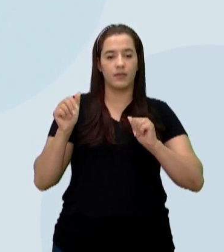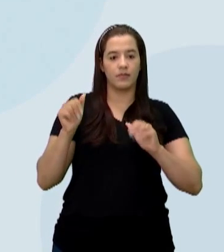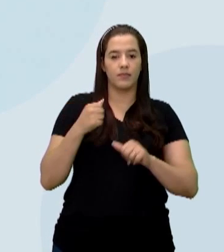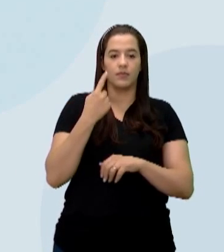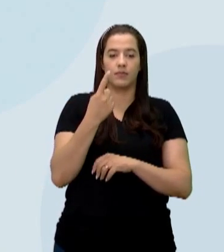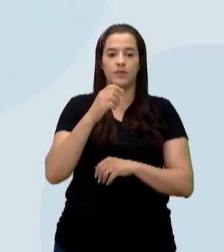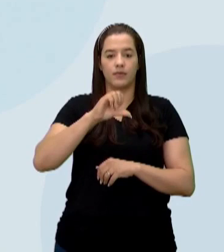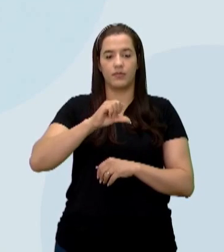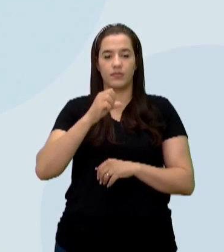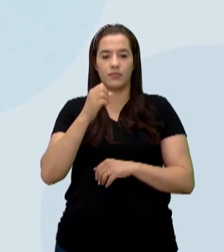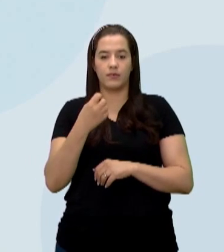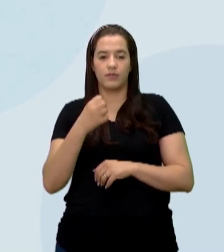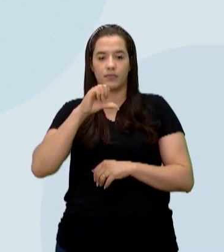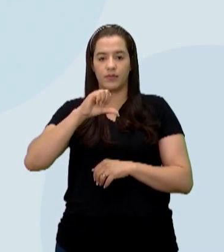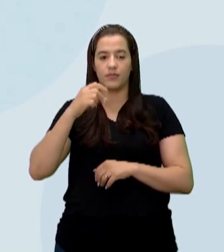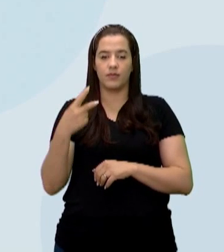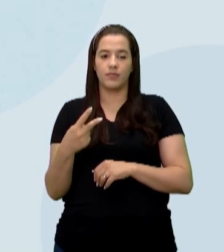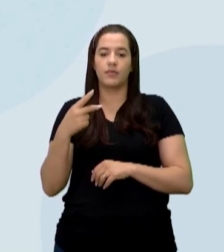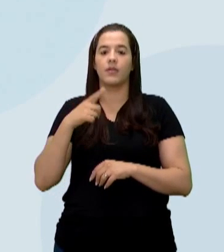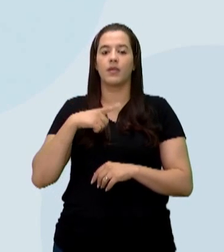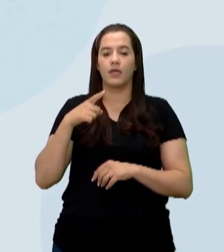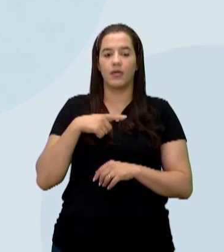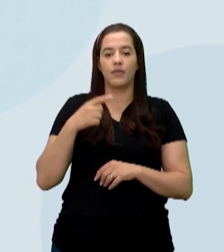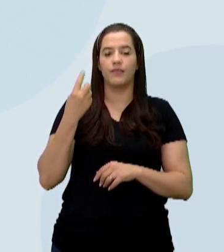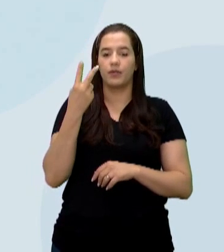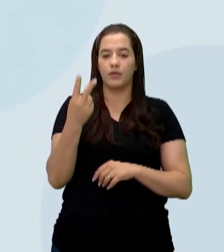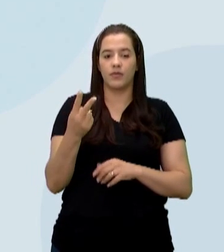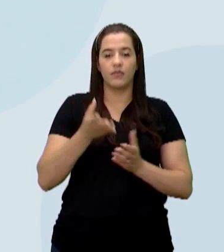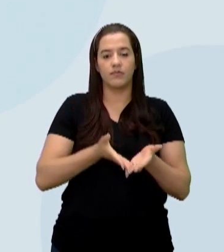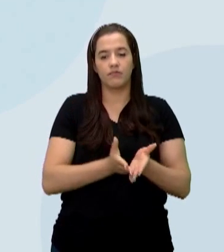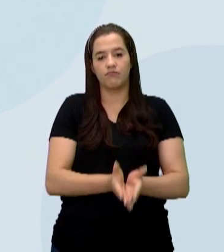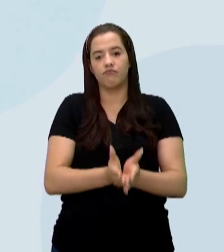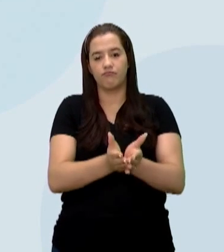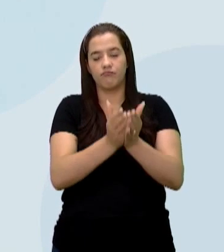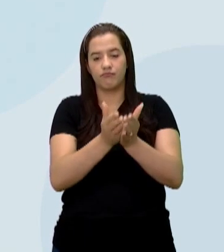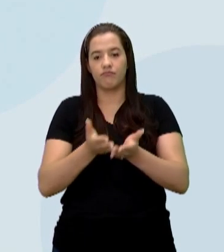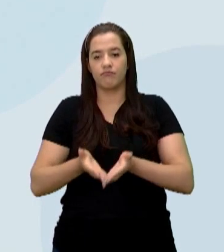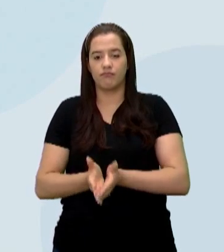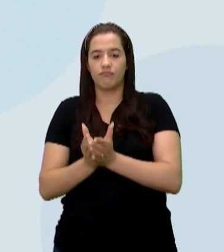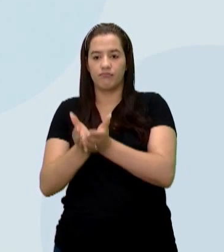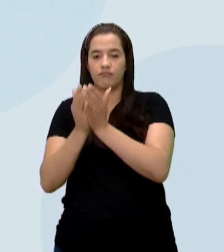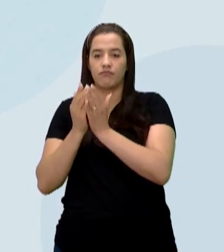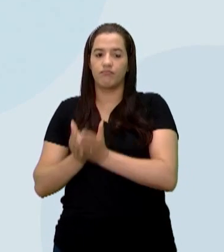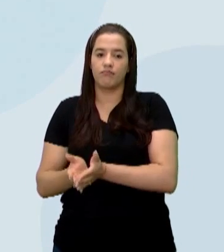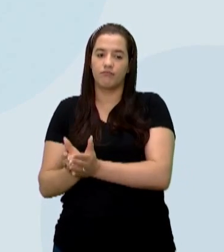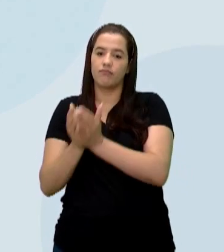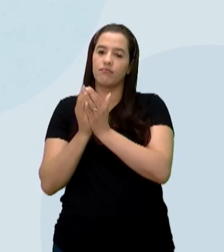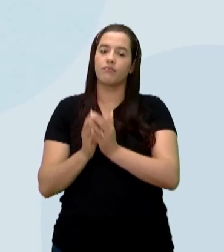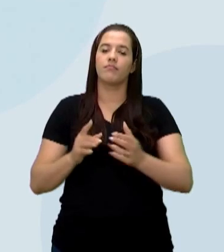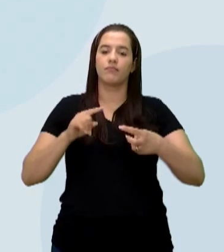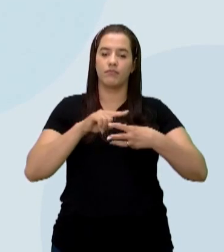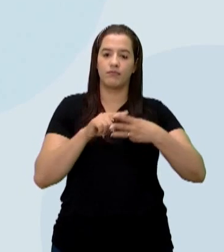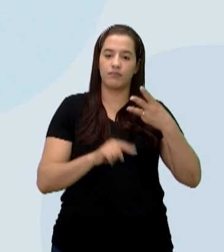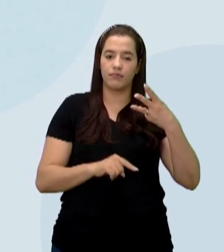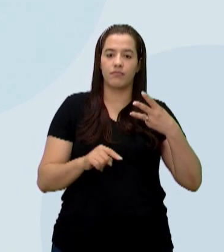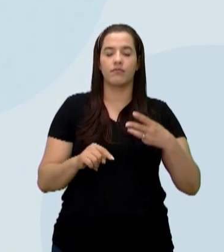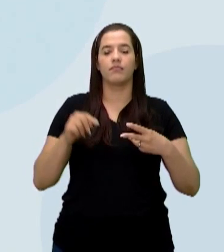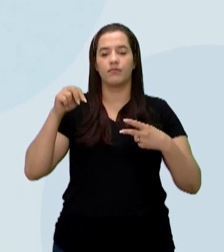1492, ele partiu com 3 caravelas: Ninha, Pinta e Santa